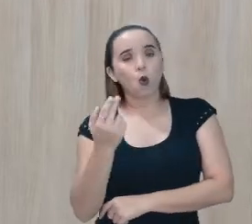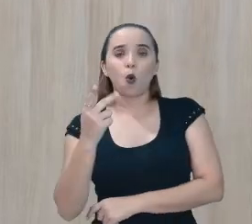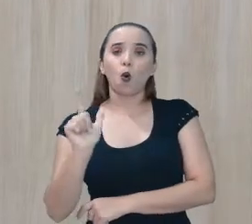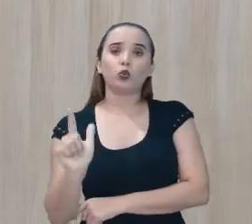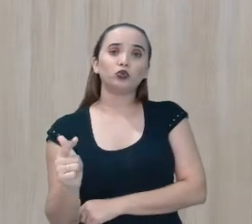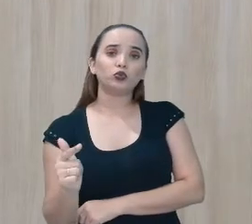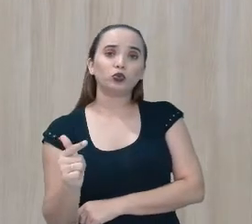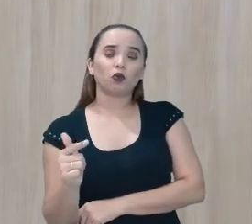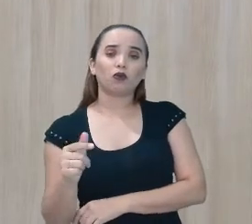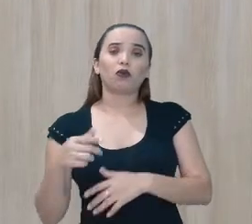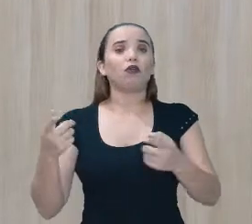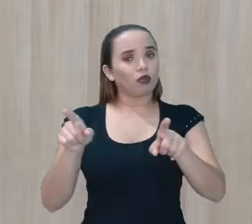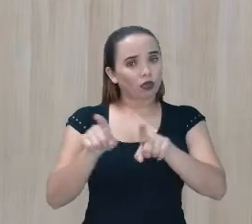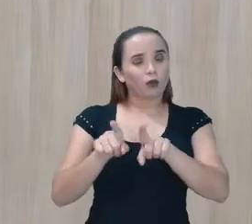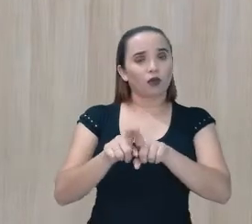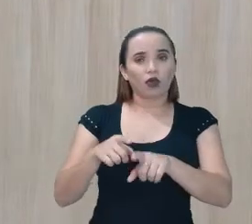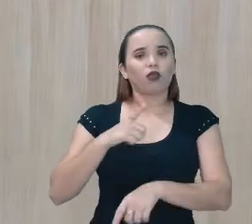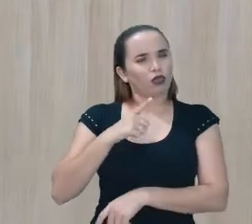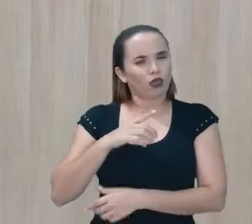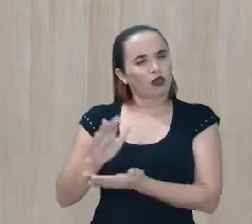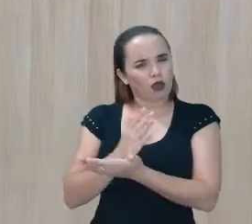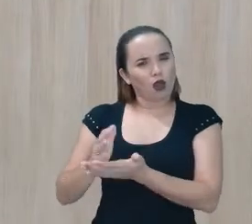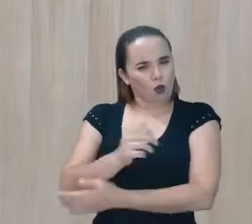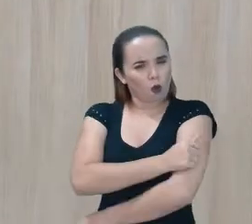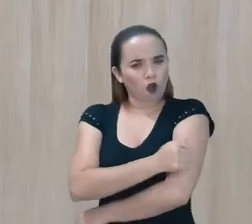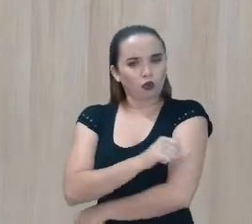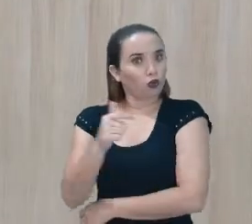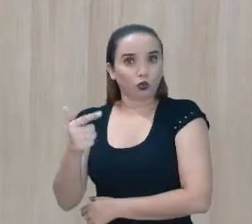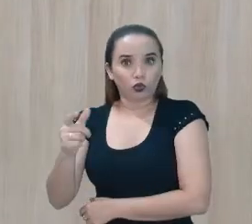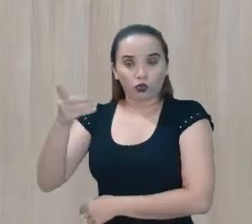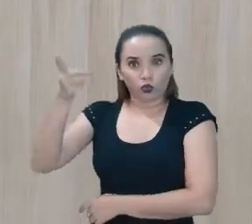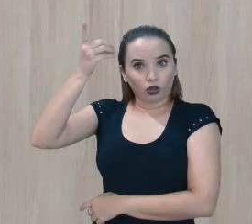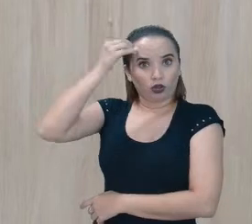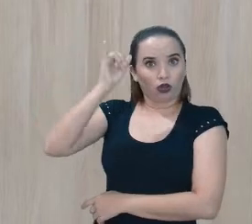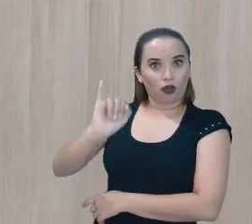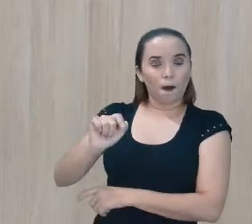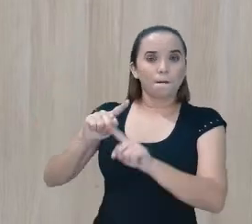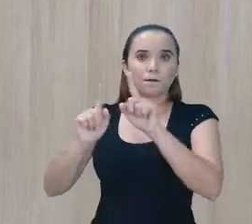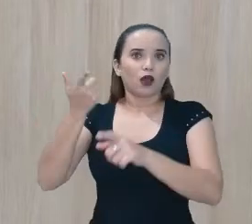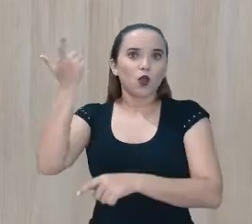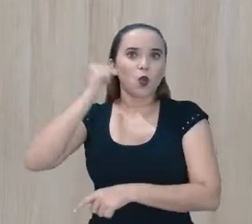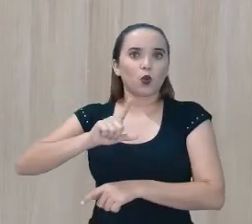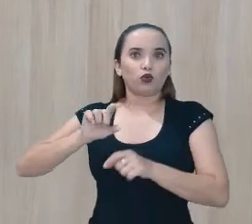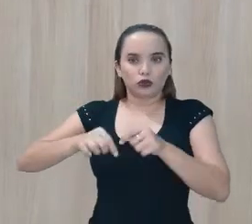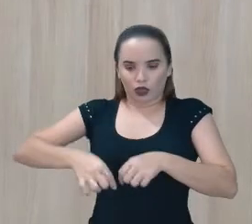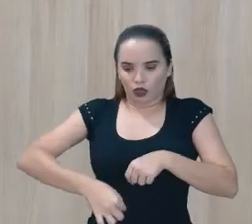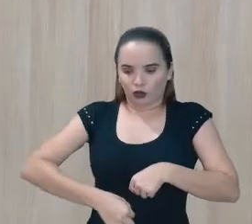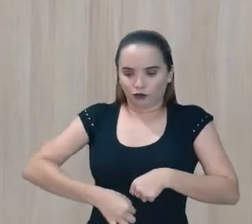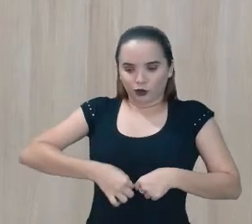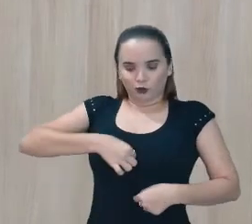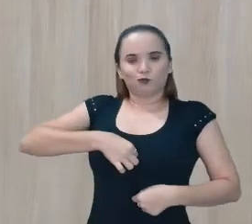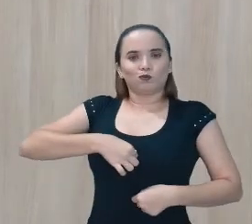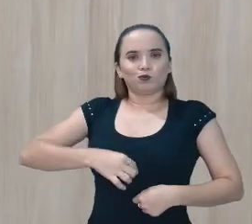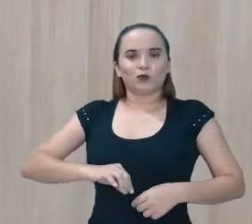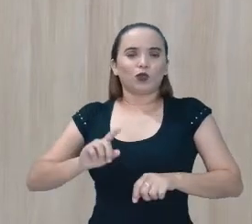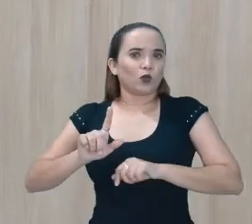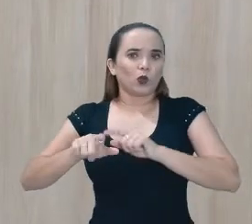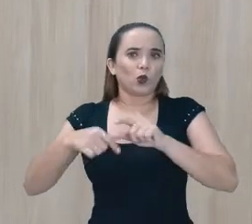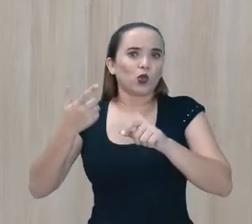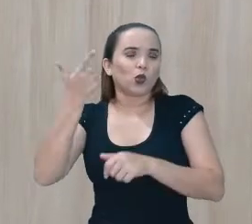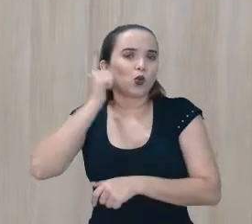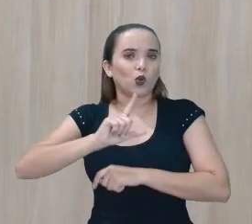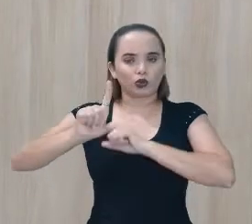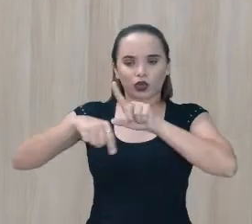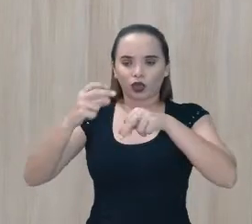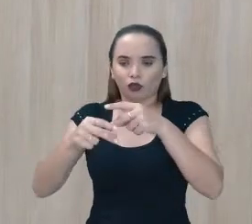também não consegue calçar um sapato, que não consegue fechar um zíper. Então, o estudante, ele é o estudante com